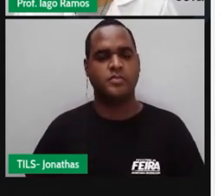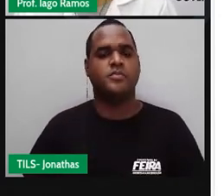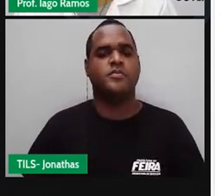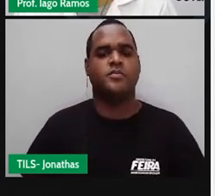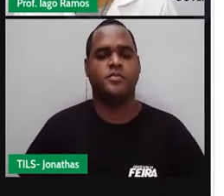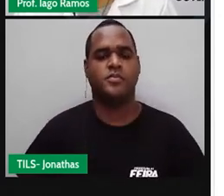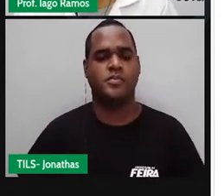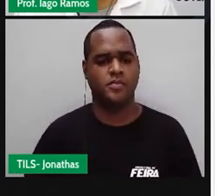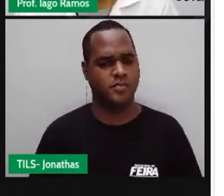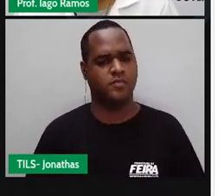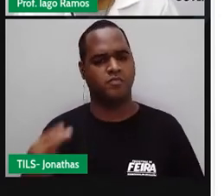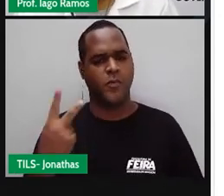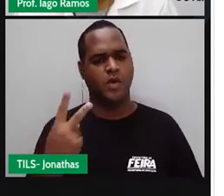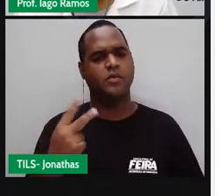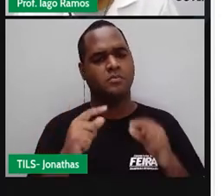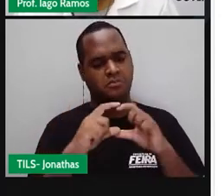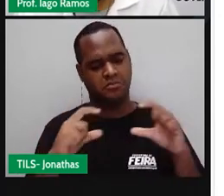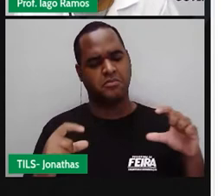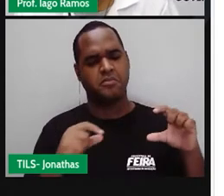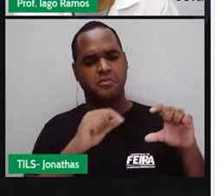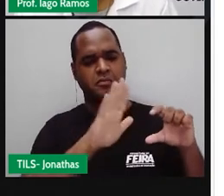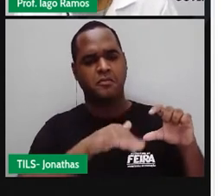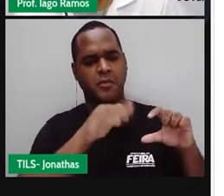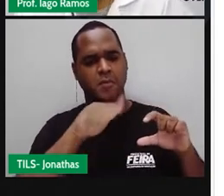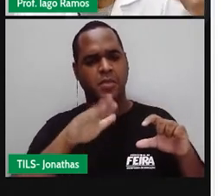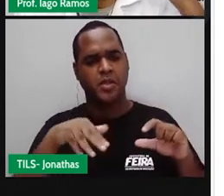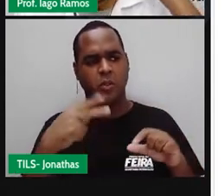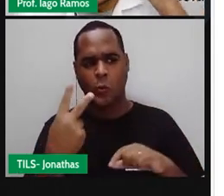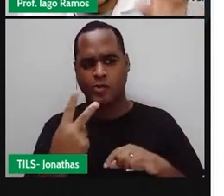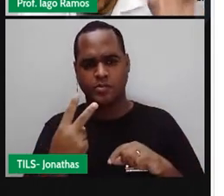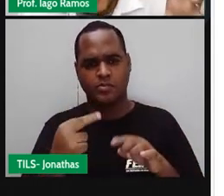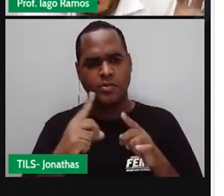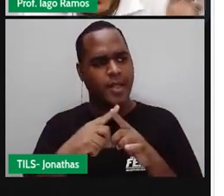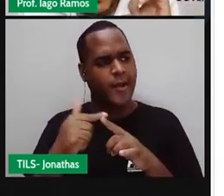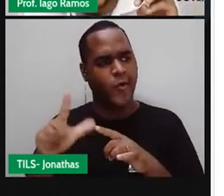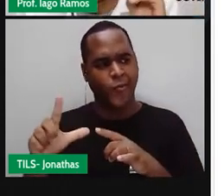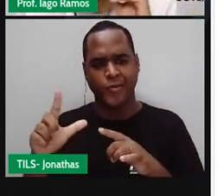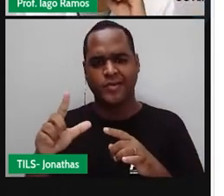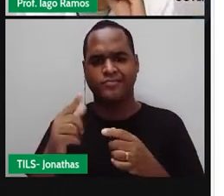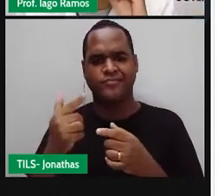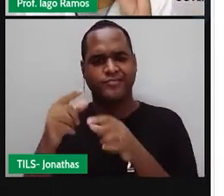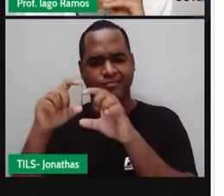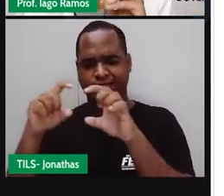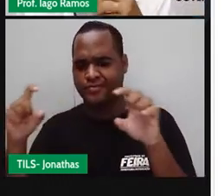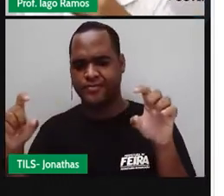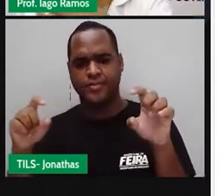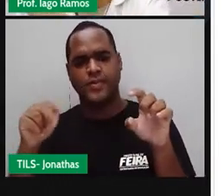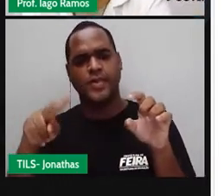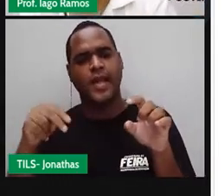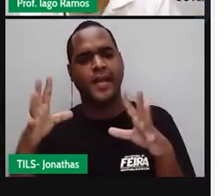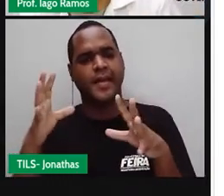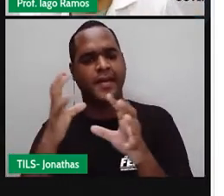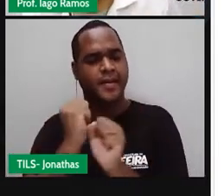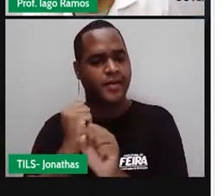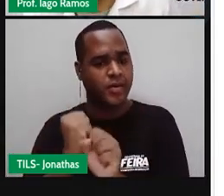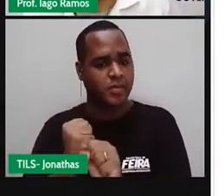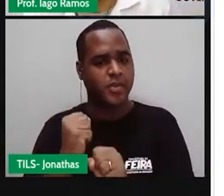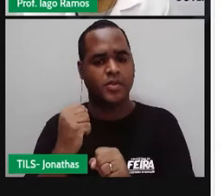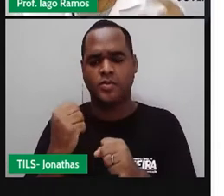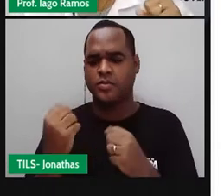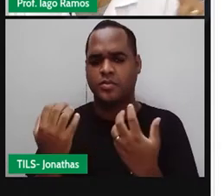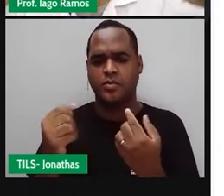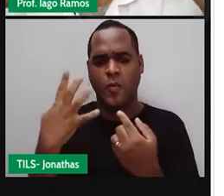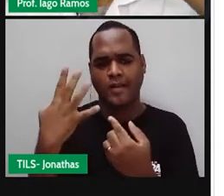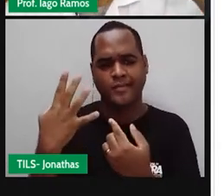qual seria a fração para representar esses dois pedaços do total de quatro